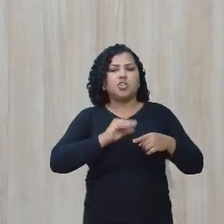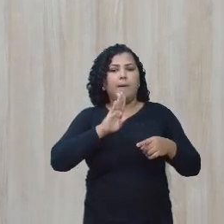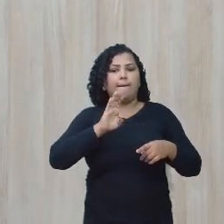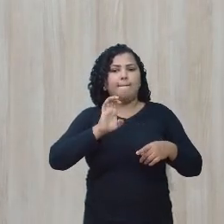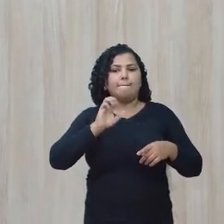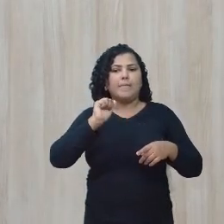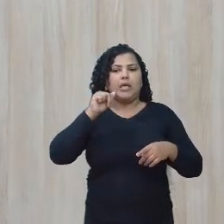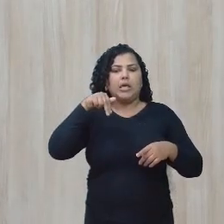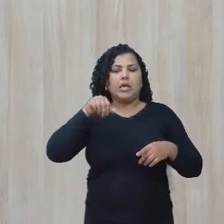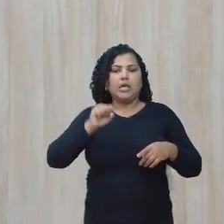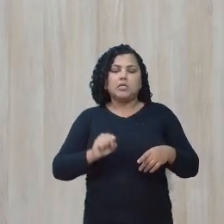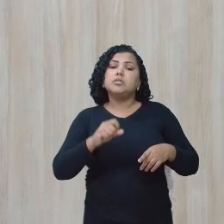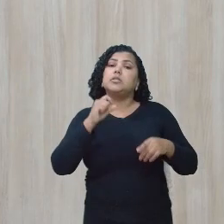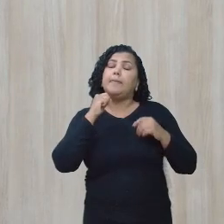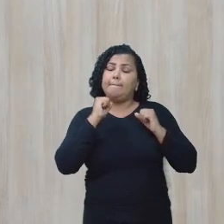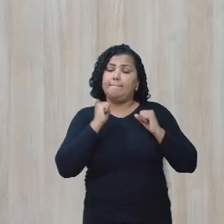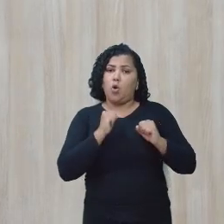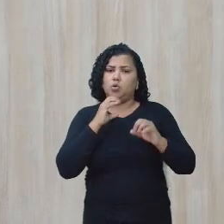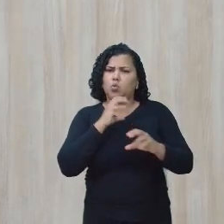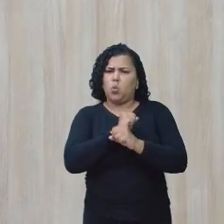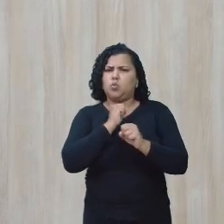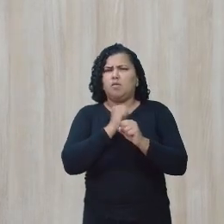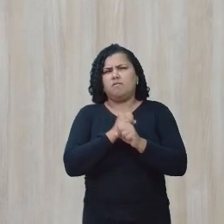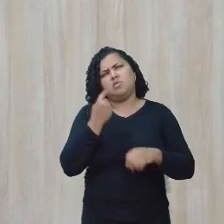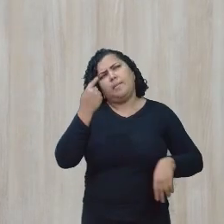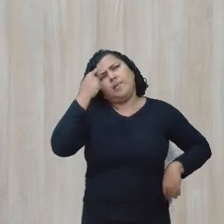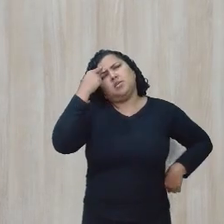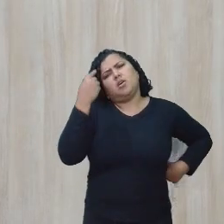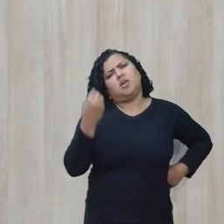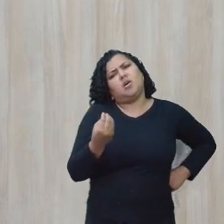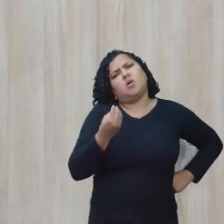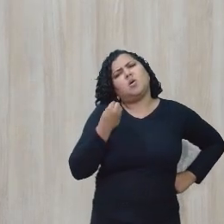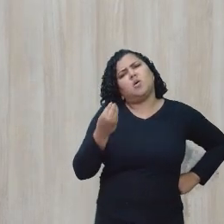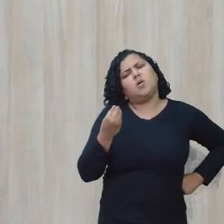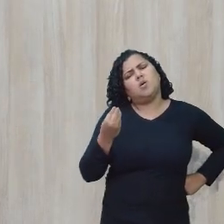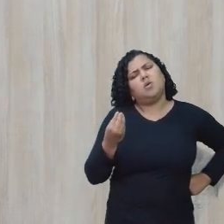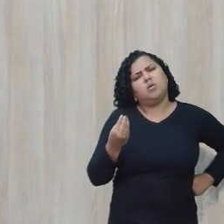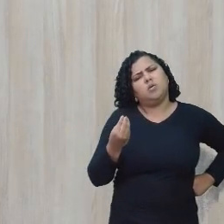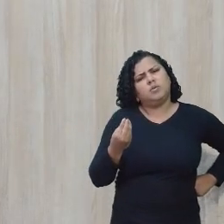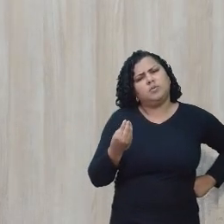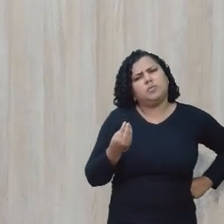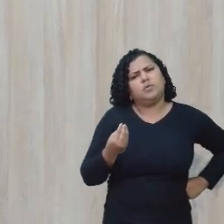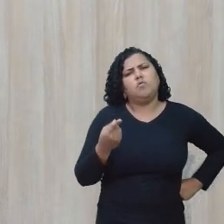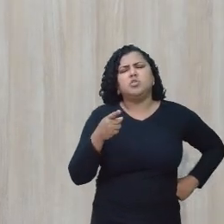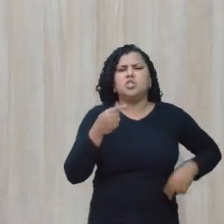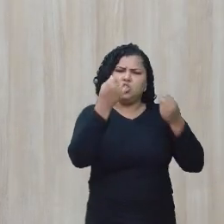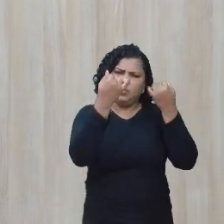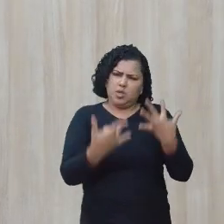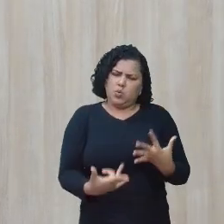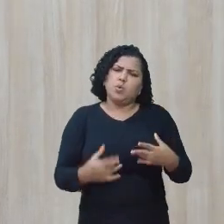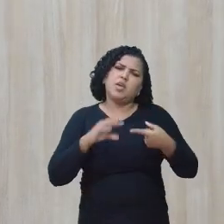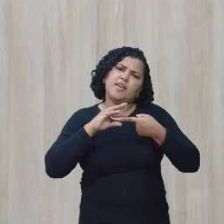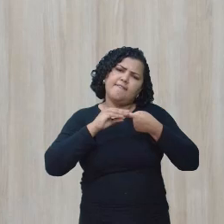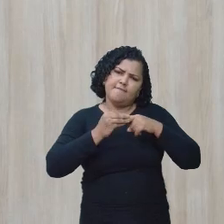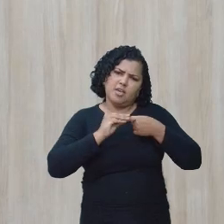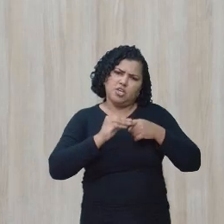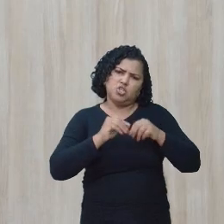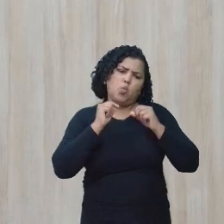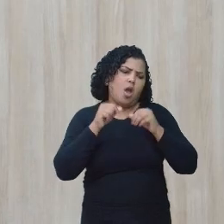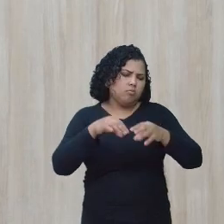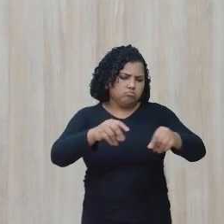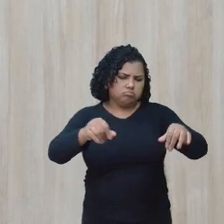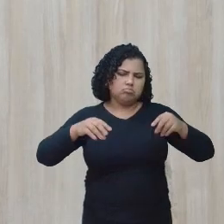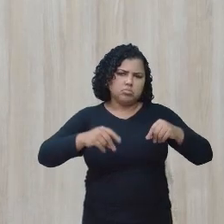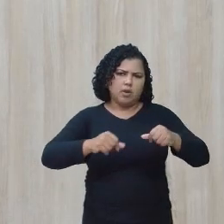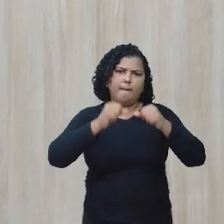fosse contável, né? Aí você pensa, poxa, professor, você não falou que o feijão é como se fosse um grão,